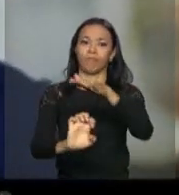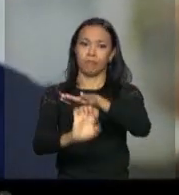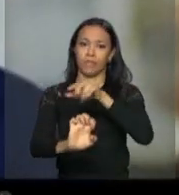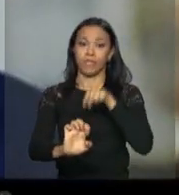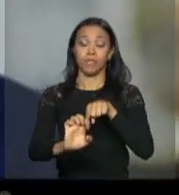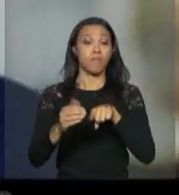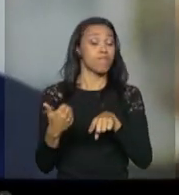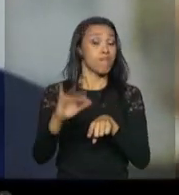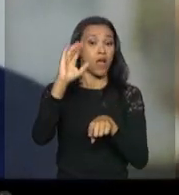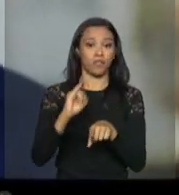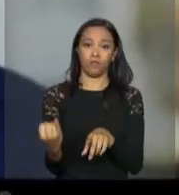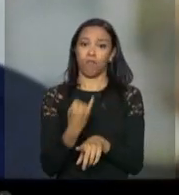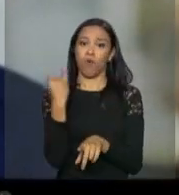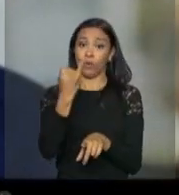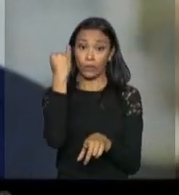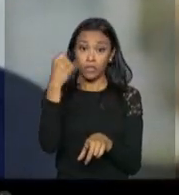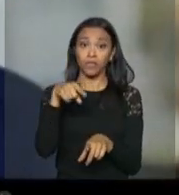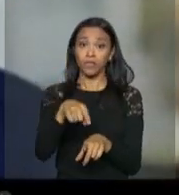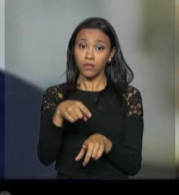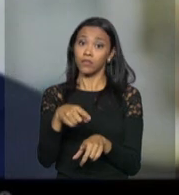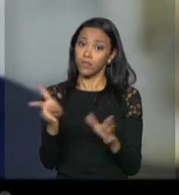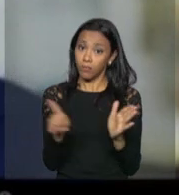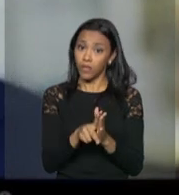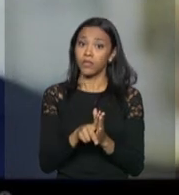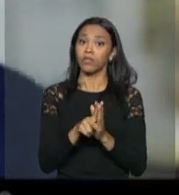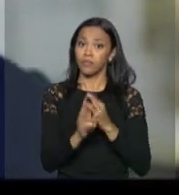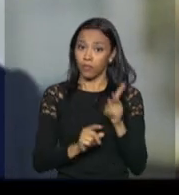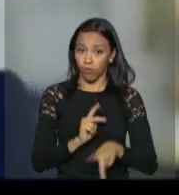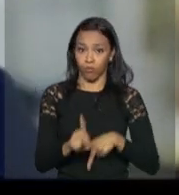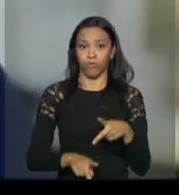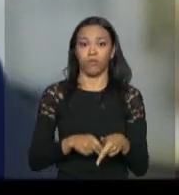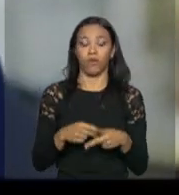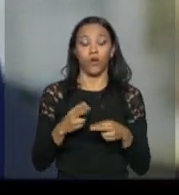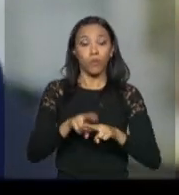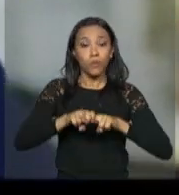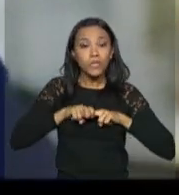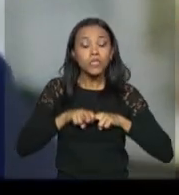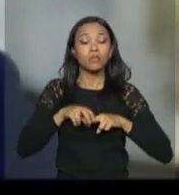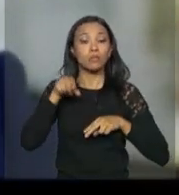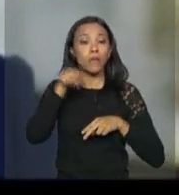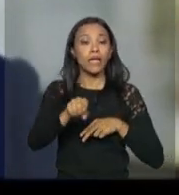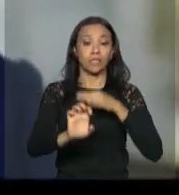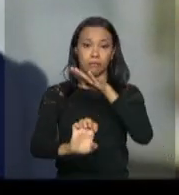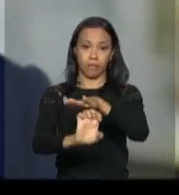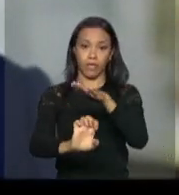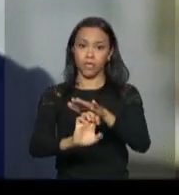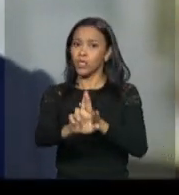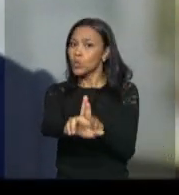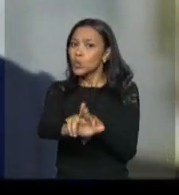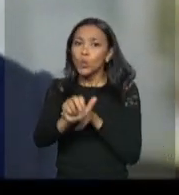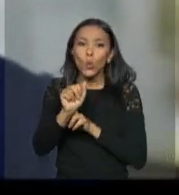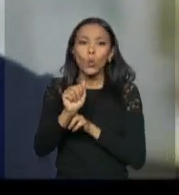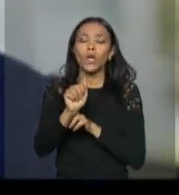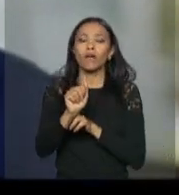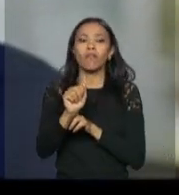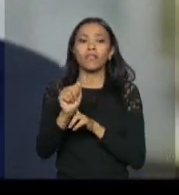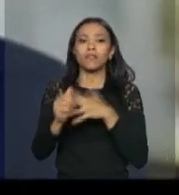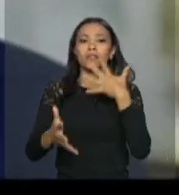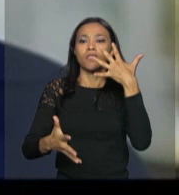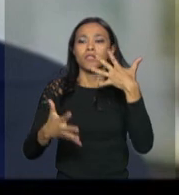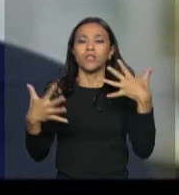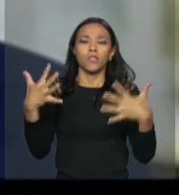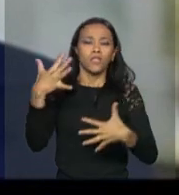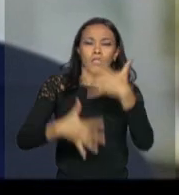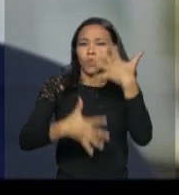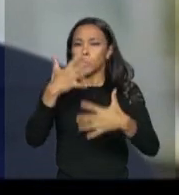dos mais importantes patrimônios do nosso povo. Por isso, a Petrobras jamais vai se confundir